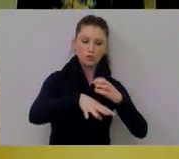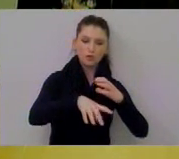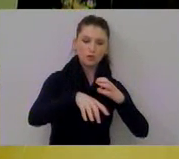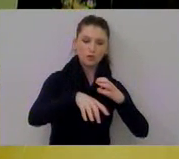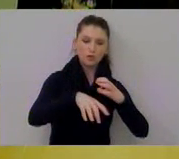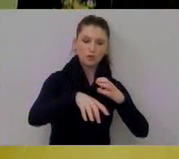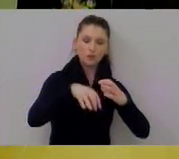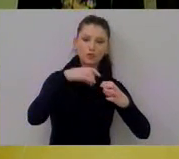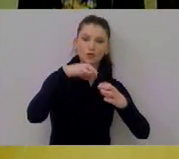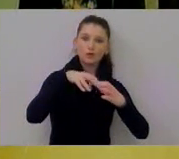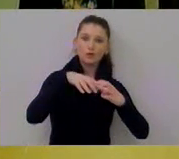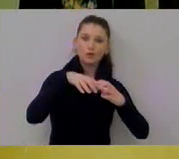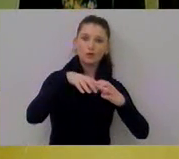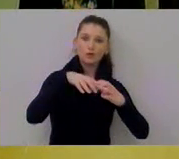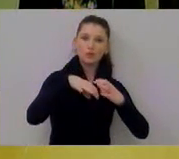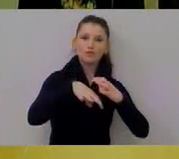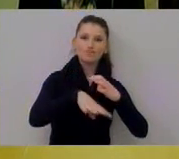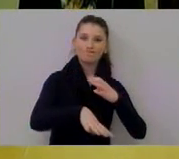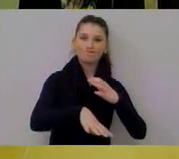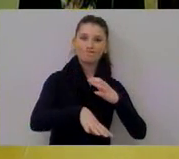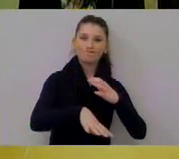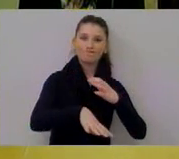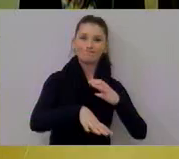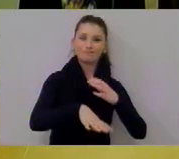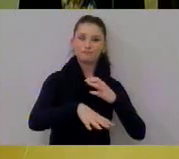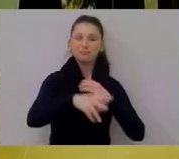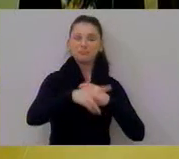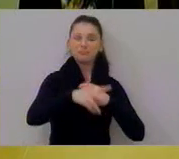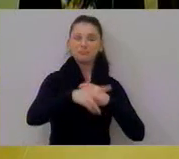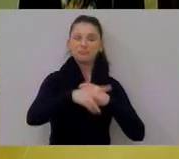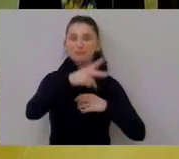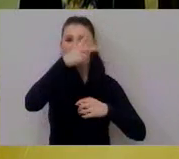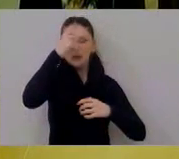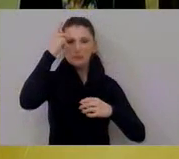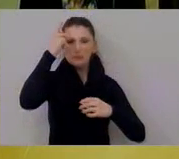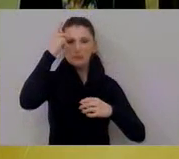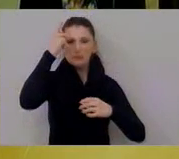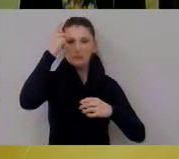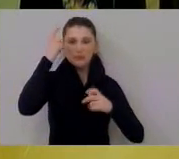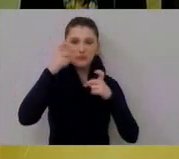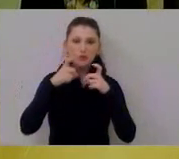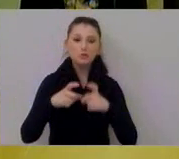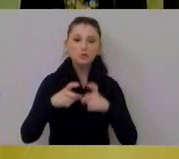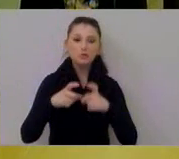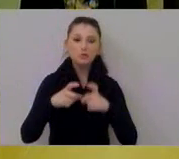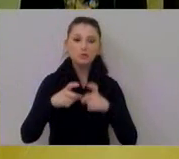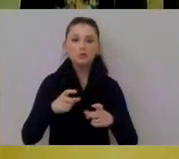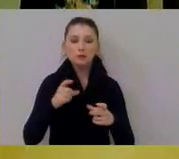A prefeitura tem feito apenas a retirada da areia